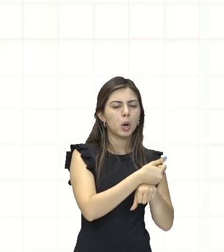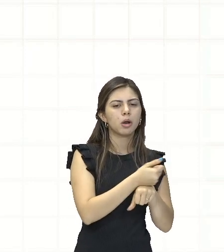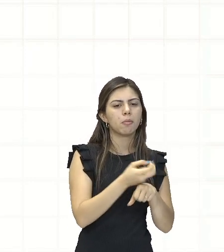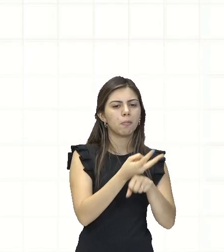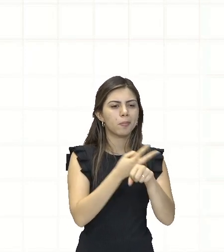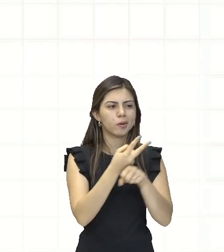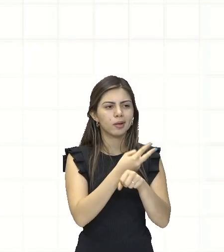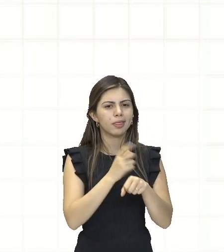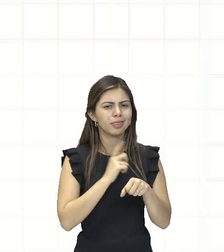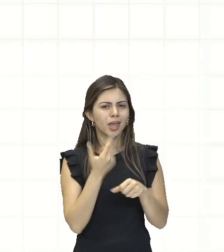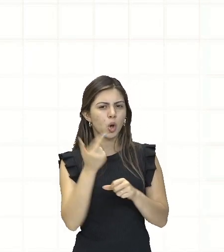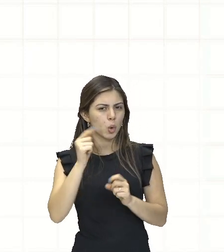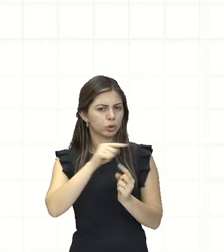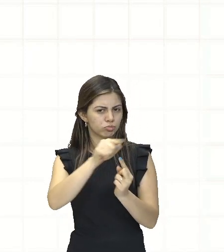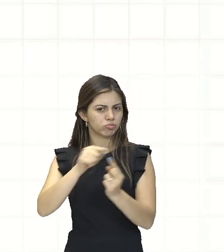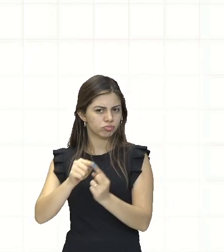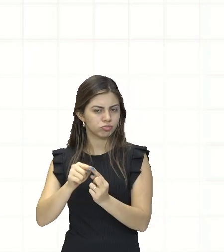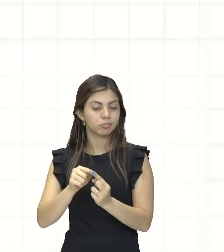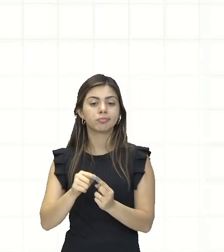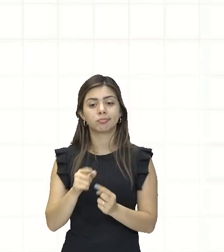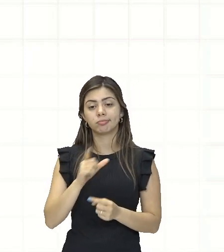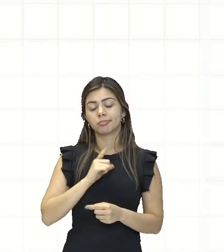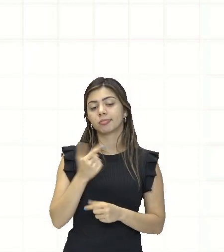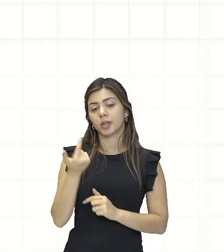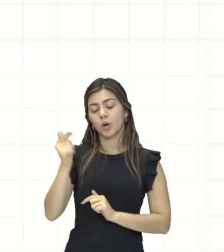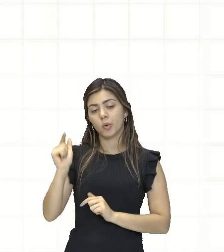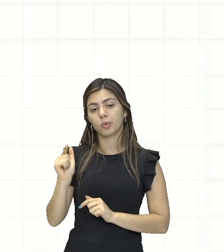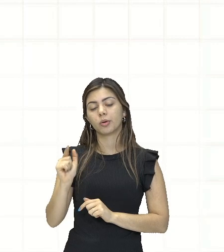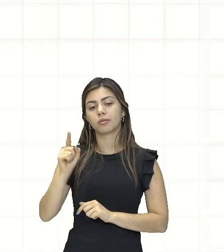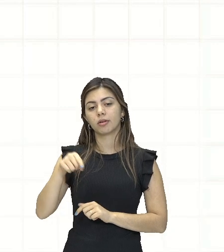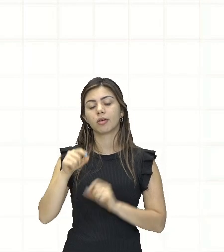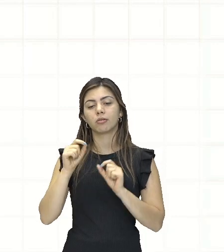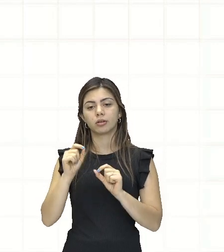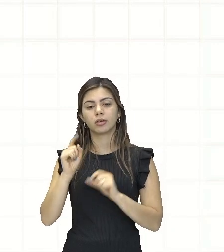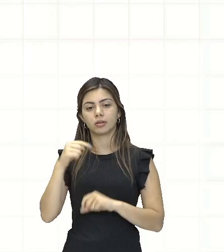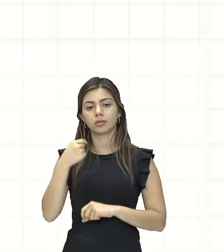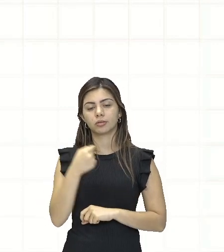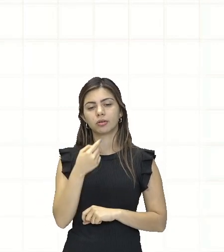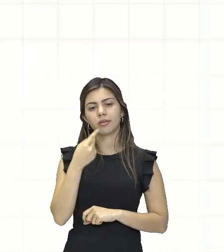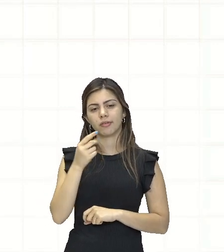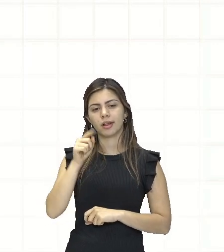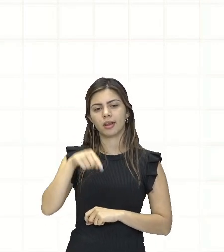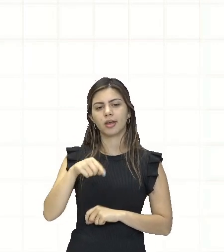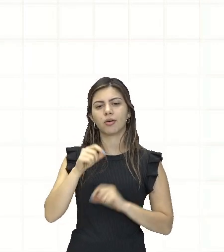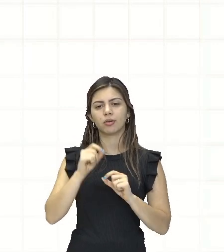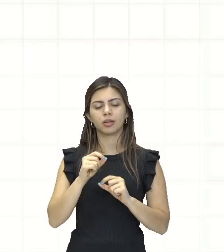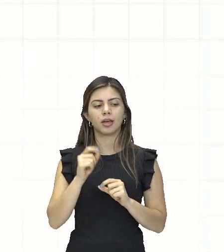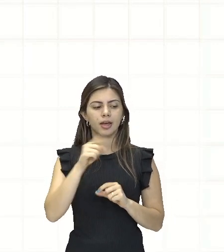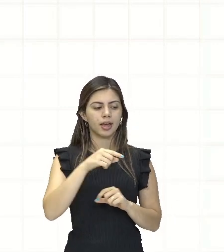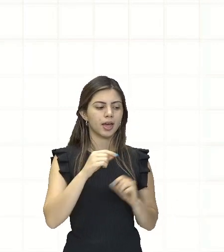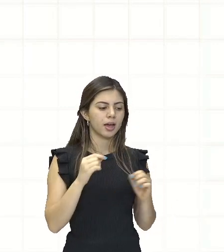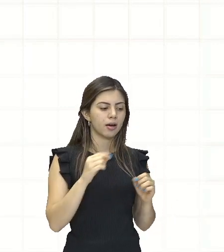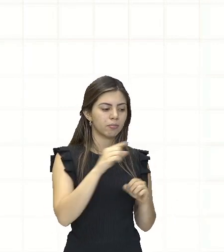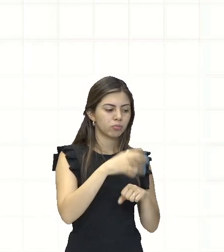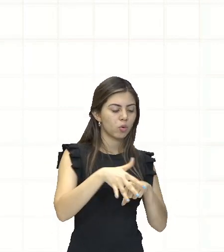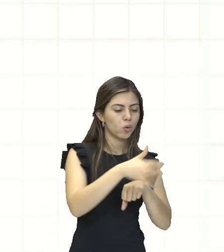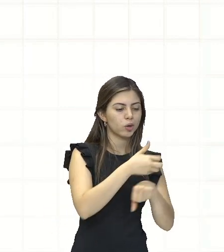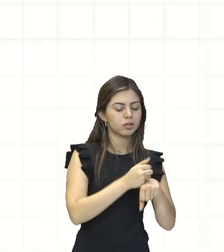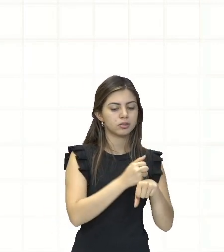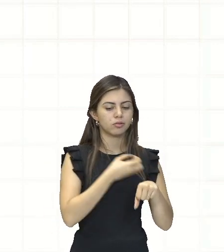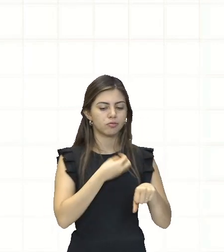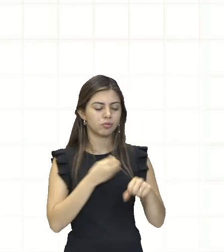existia outro tipo de colonização? Sim, existia, que era o que a gente chama de colonização de povoamento, que foi adotado